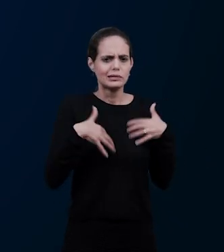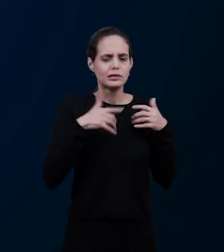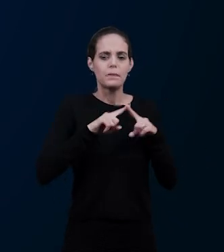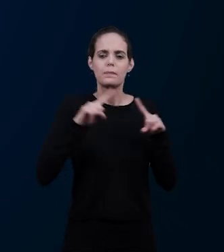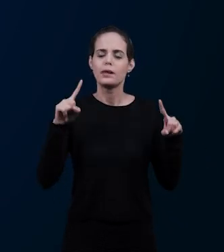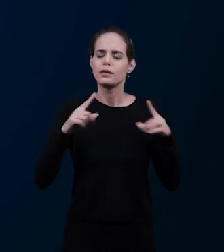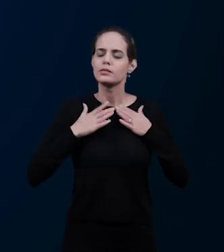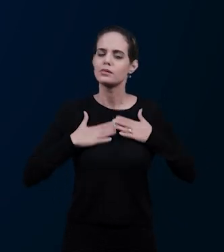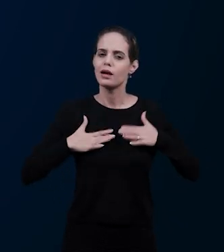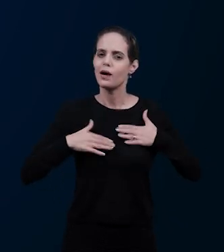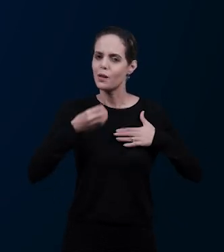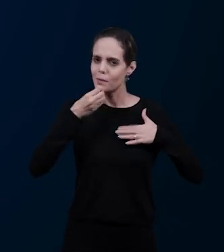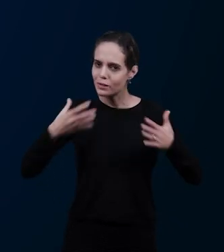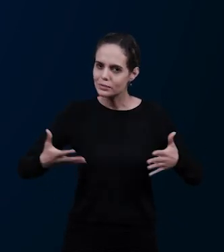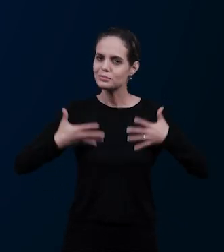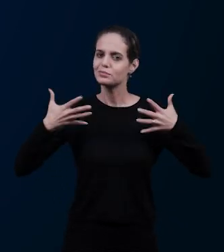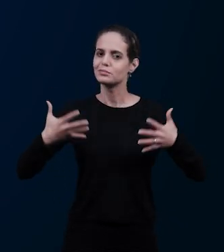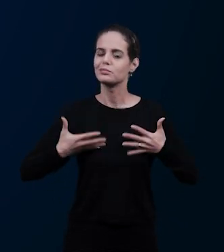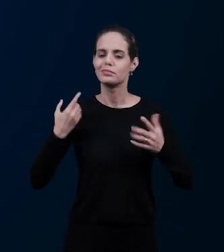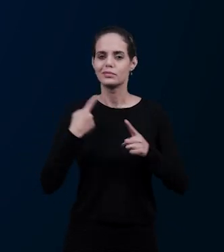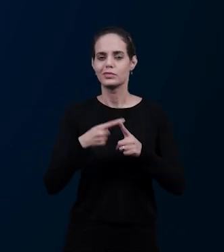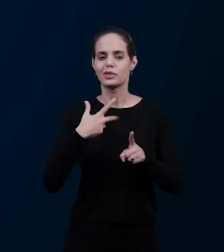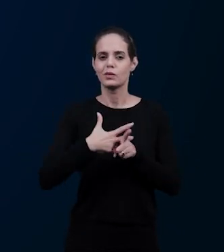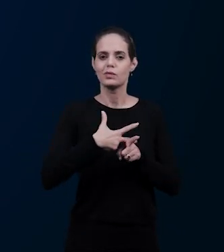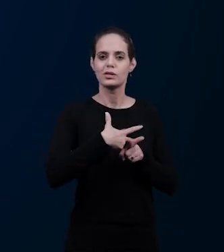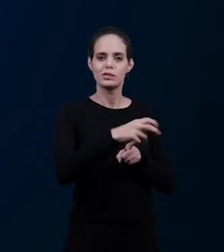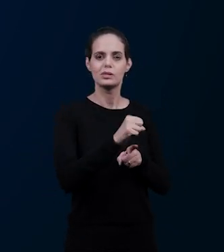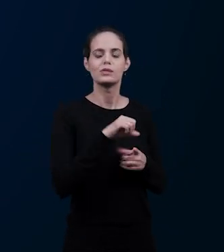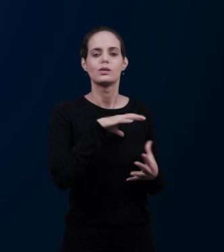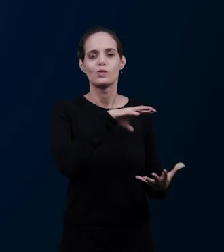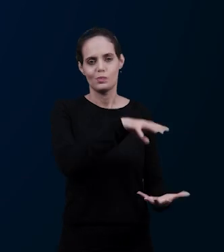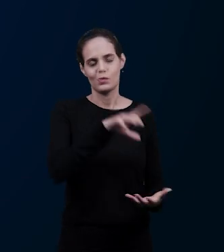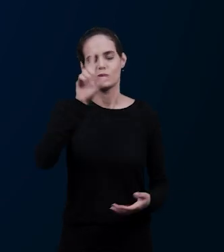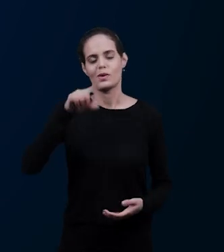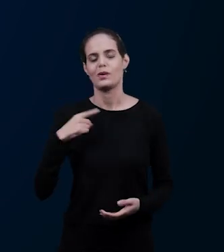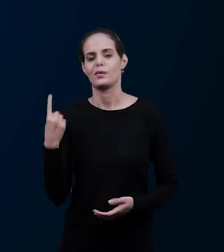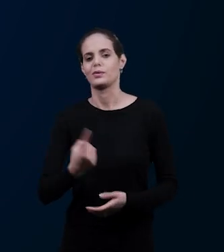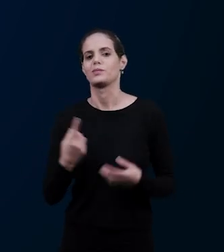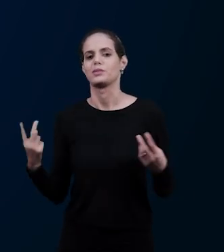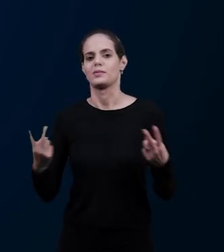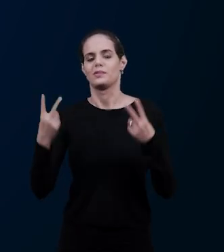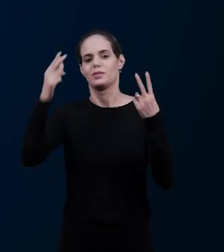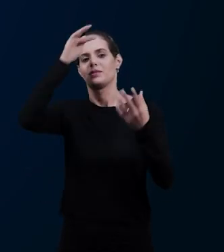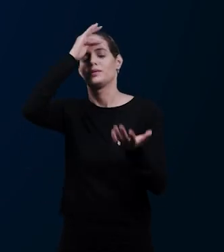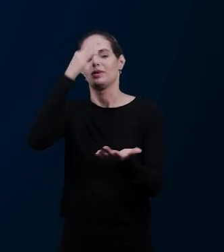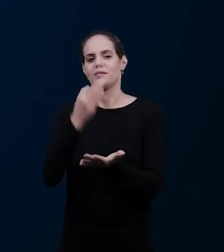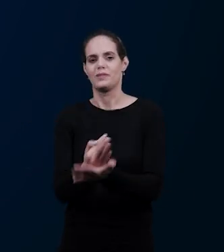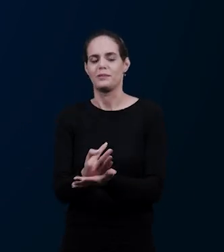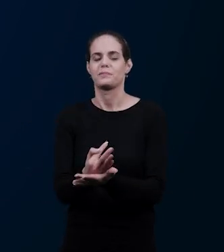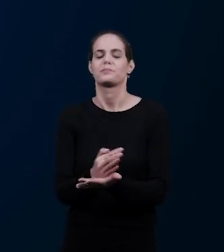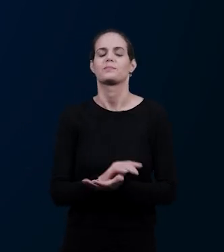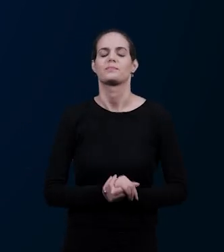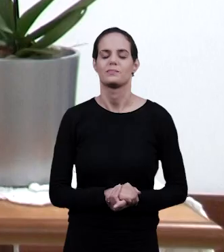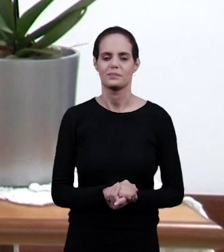aflições, mas tende bom ânimo, eu venci o mundo. Essa é a nossa vitória, a nossa fé.